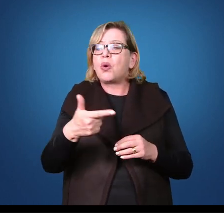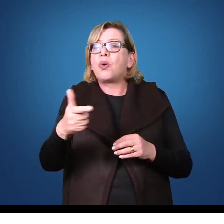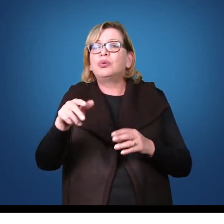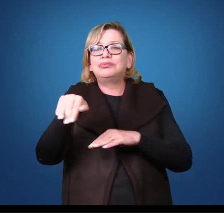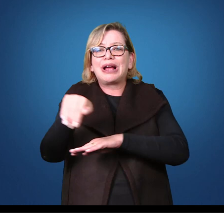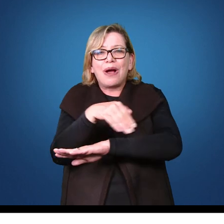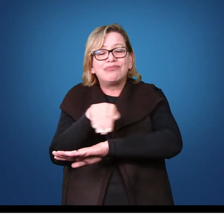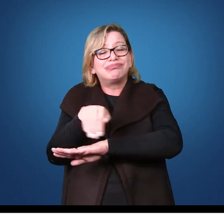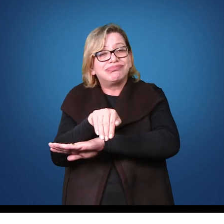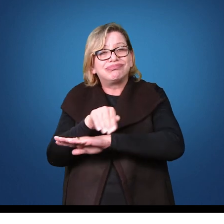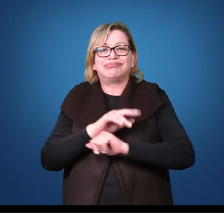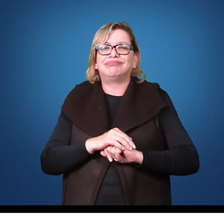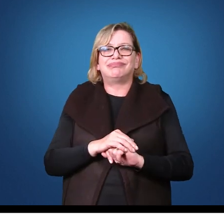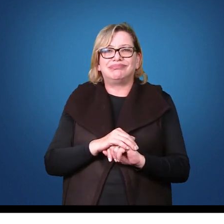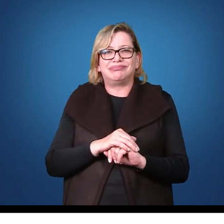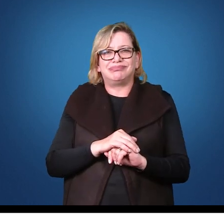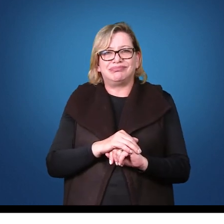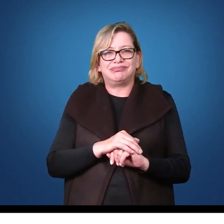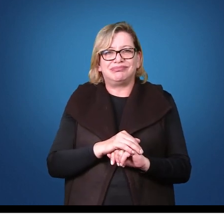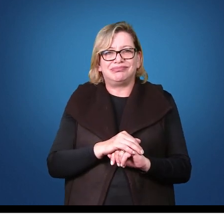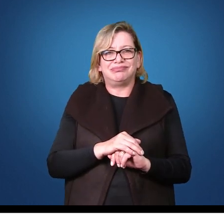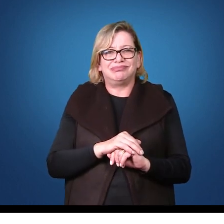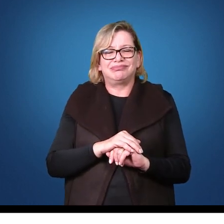Outra rua.